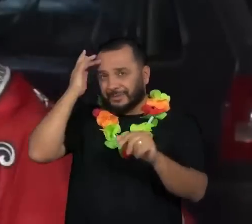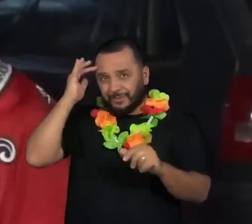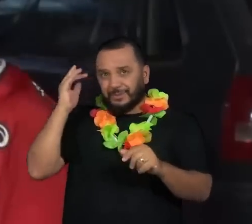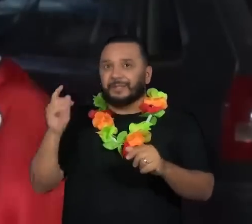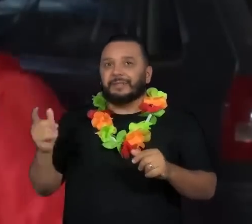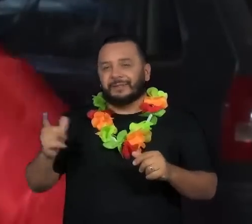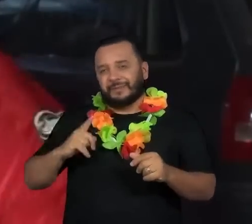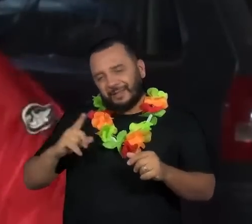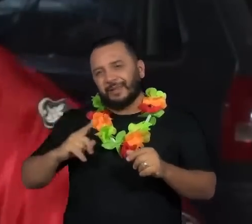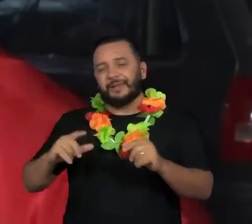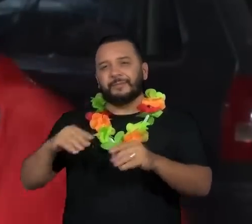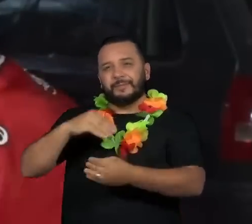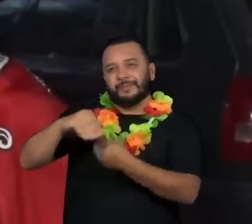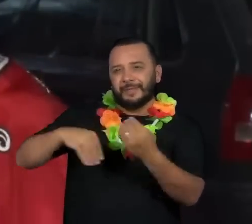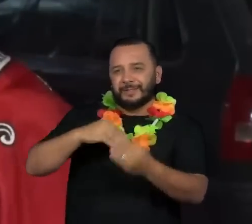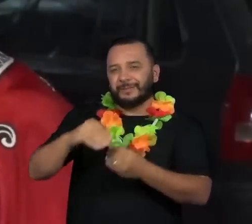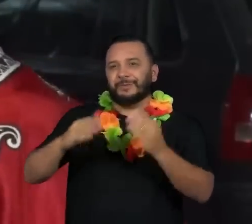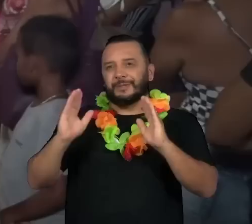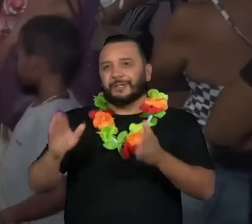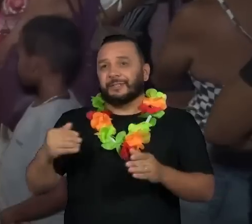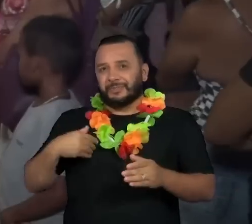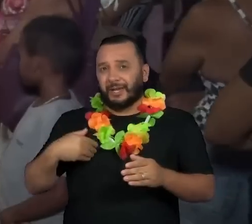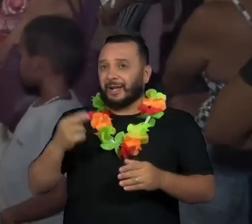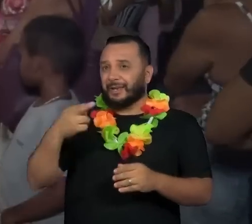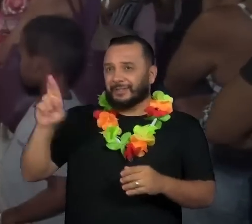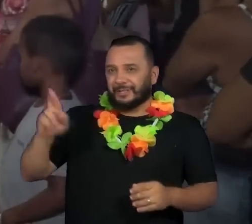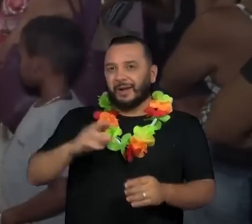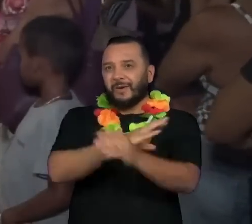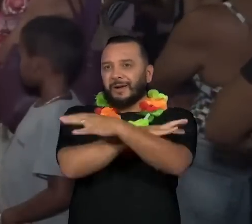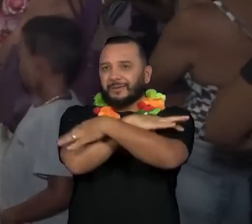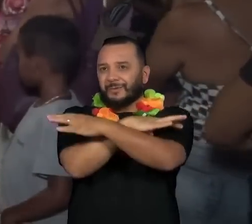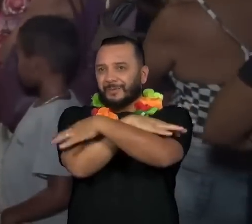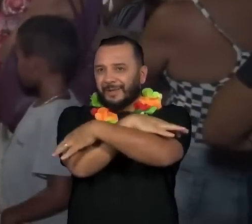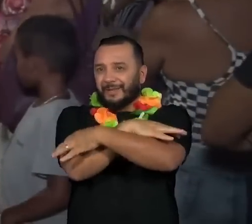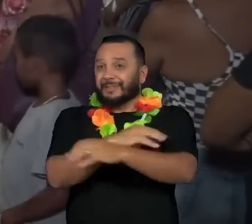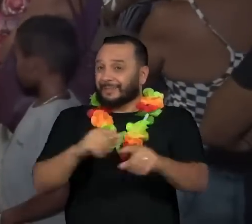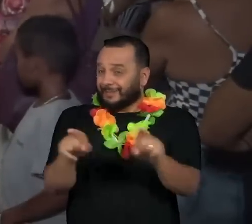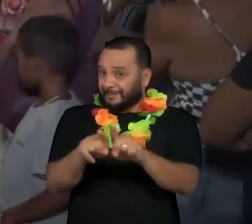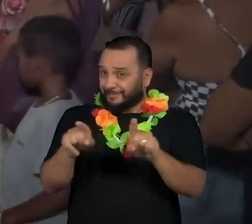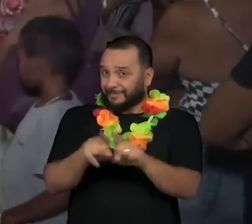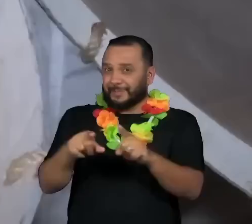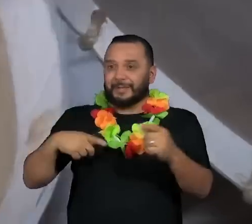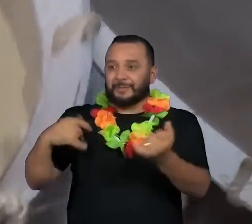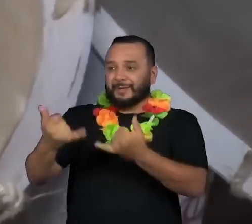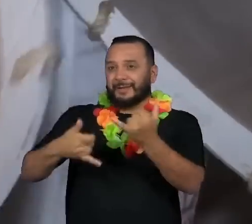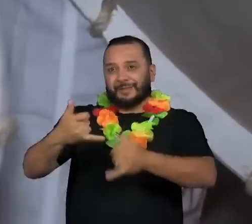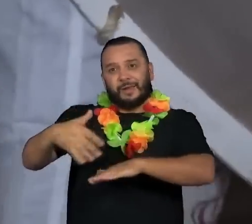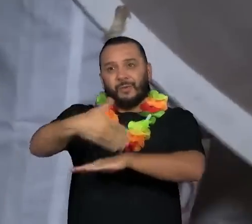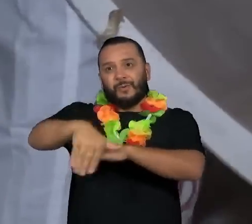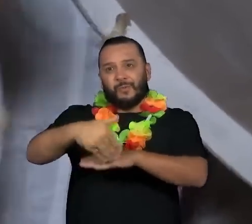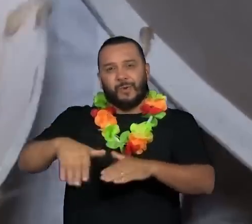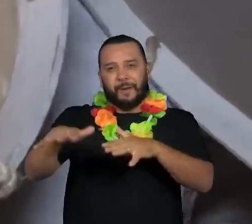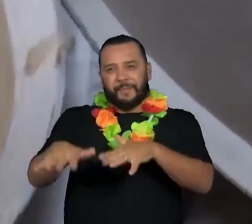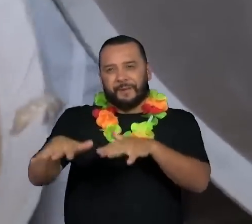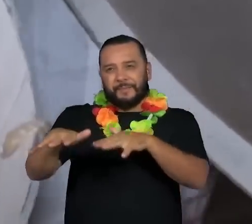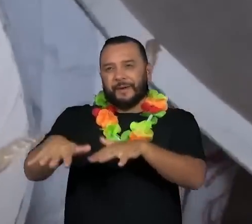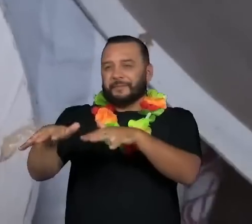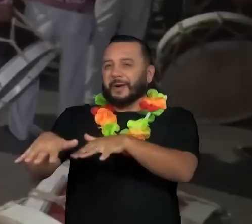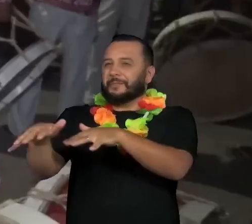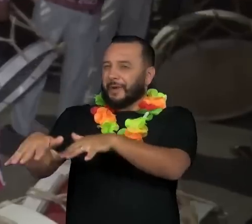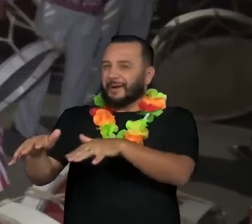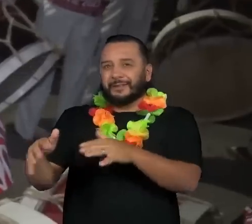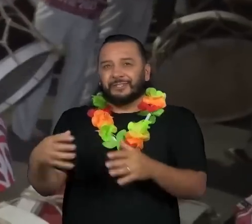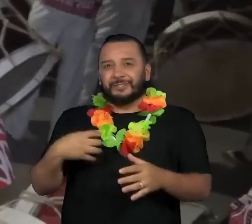ritualística, do candomblé, onde as mulheres não tocam algumas coisas. Mas aí quando o maracatu, a brincadeira vai para a rua, ela toma corpo e toma pertence,